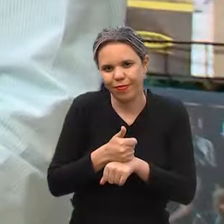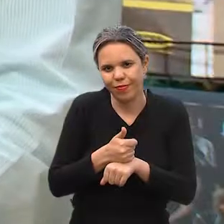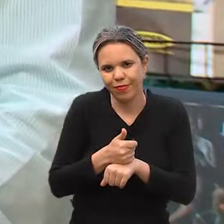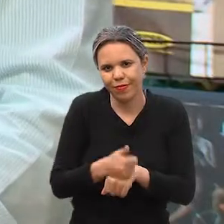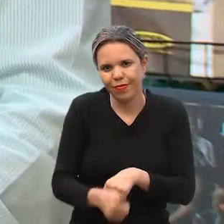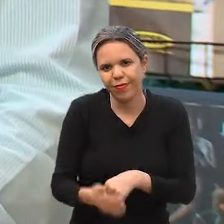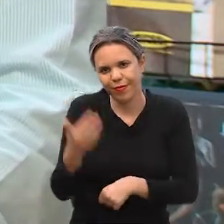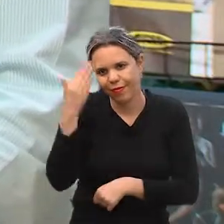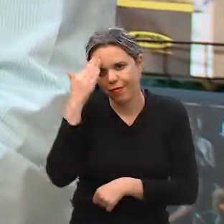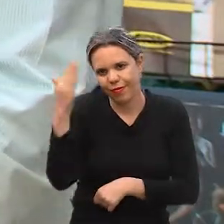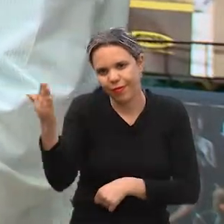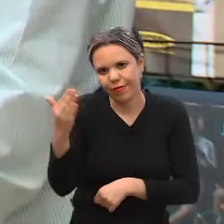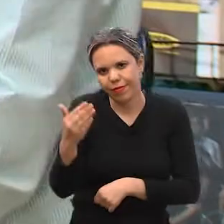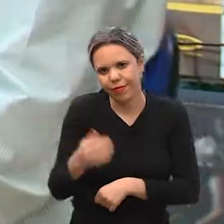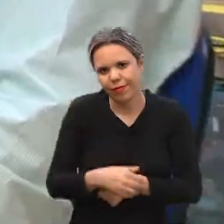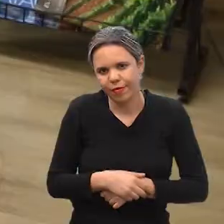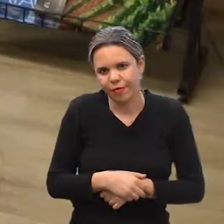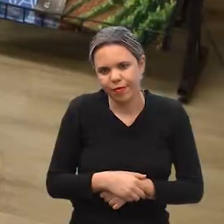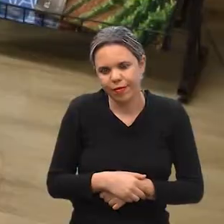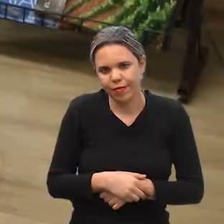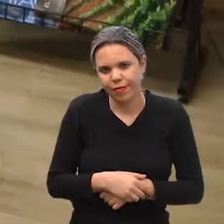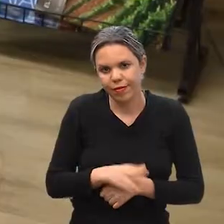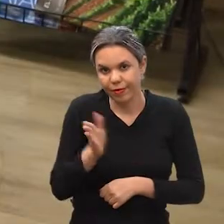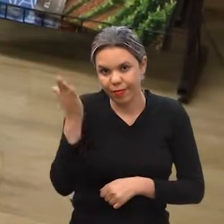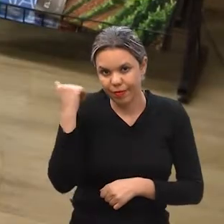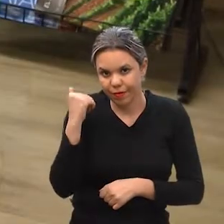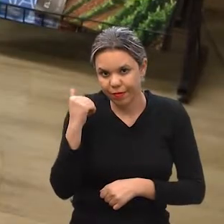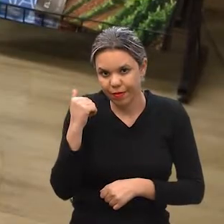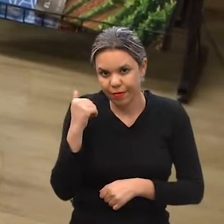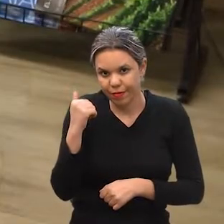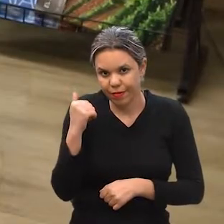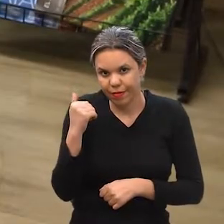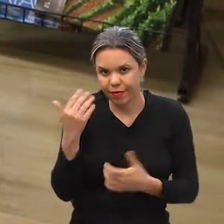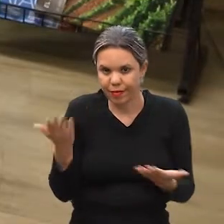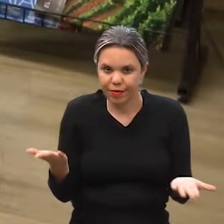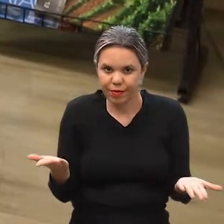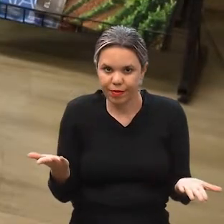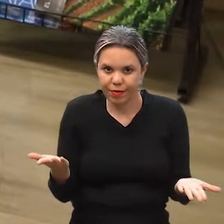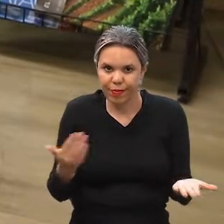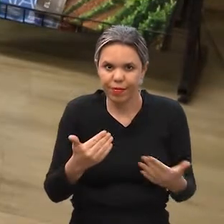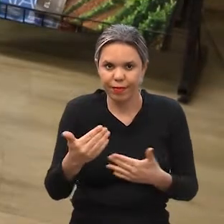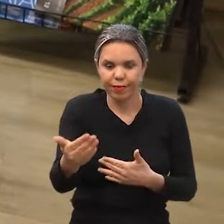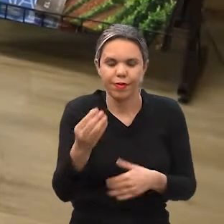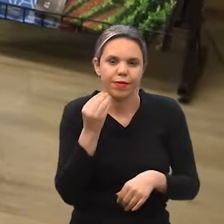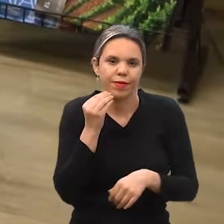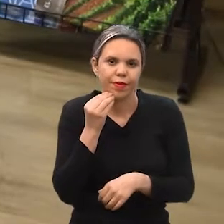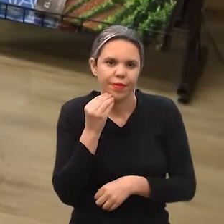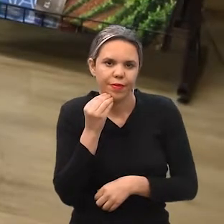Bruno. Eu que agradeço. É isso aí, pessoal. Já sabe, né? Então, até a próxima